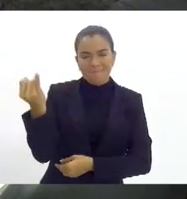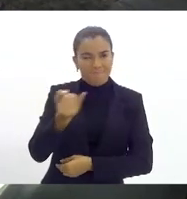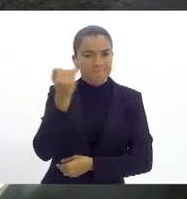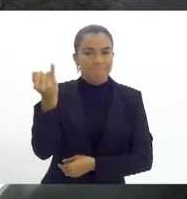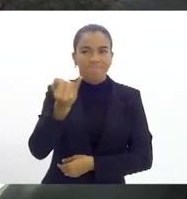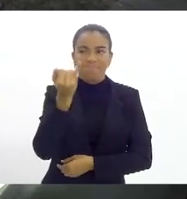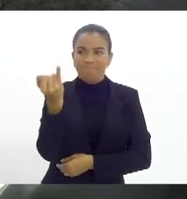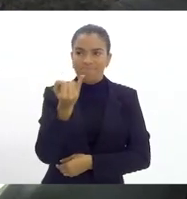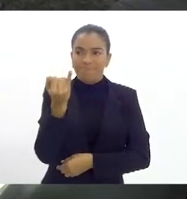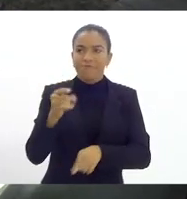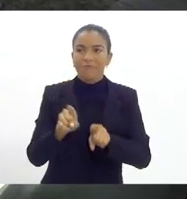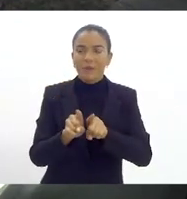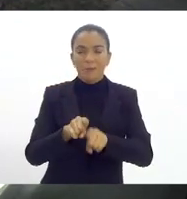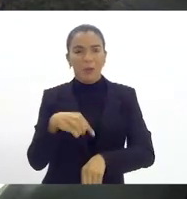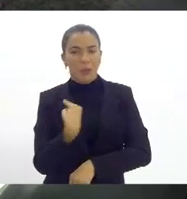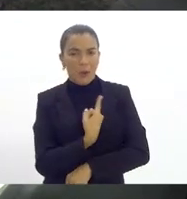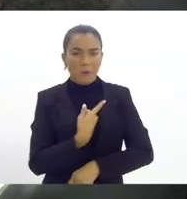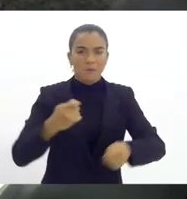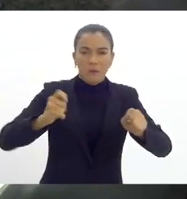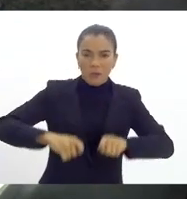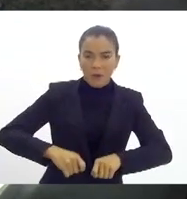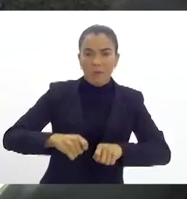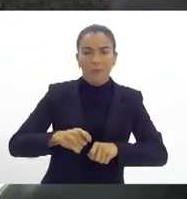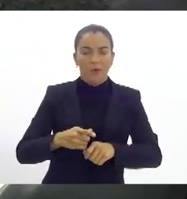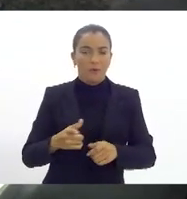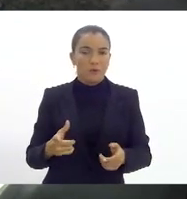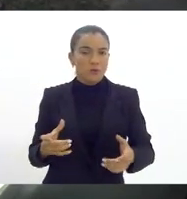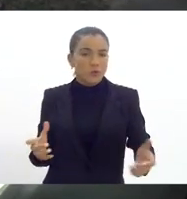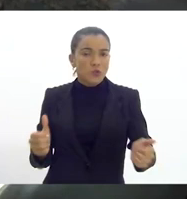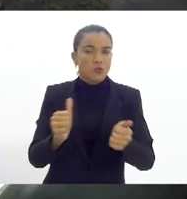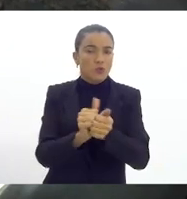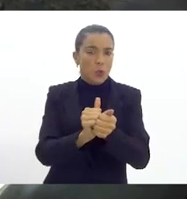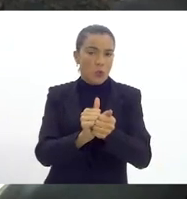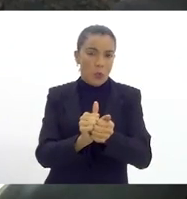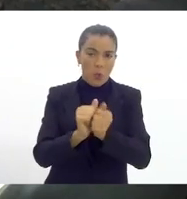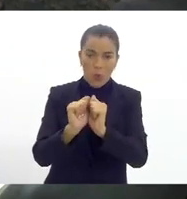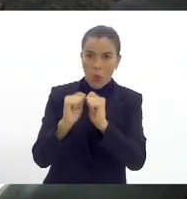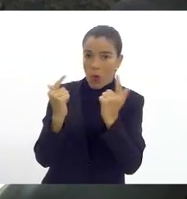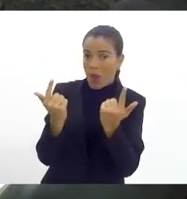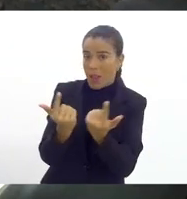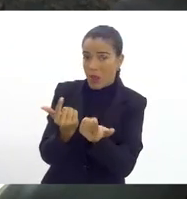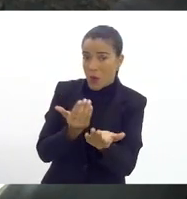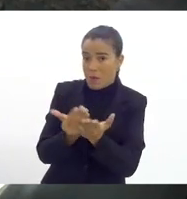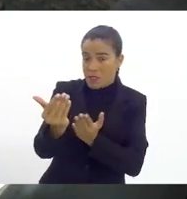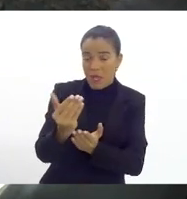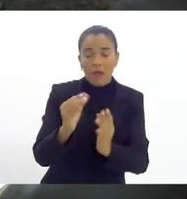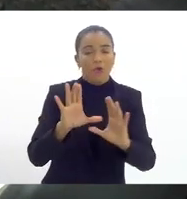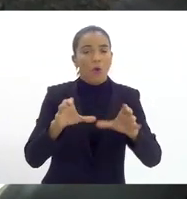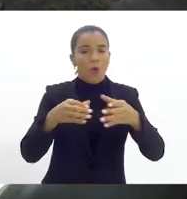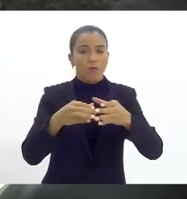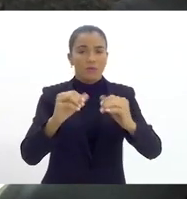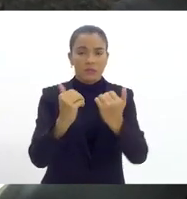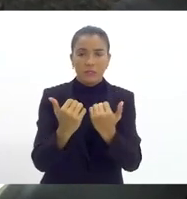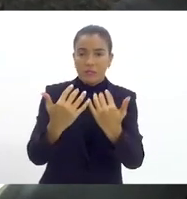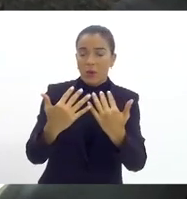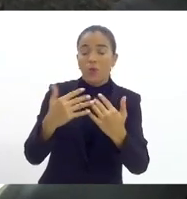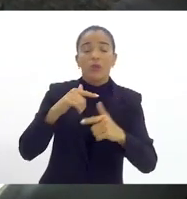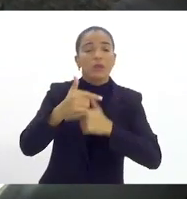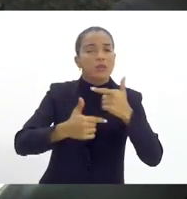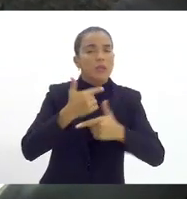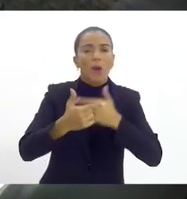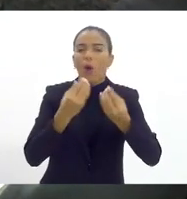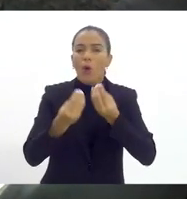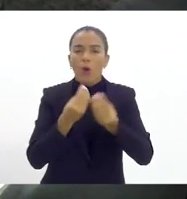debate a gente pode talvez até aqui através da alerj começar um debate pela comissão de trabalho né como podemos